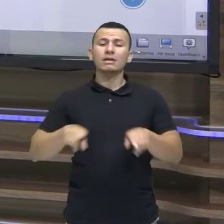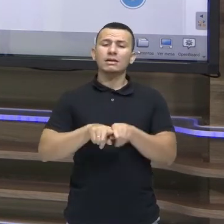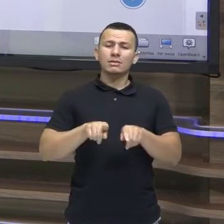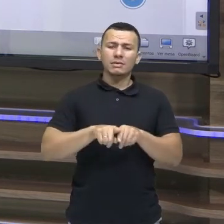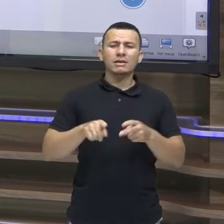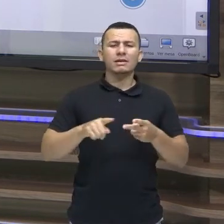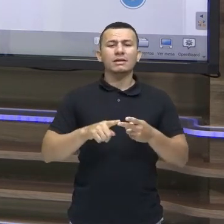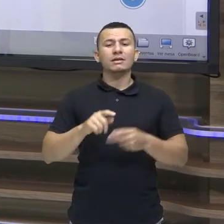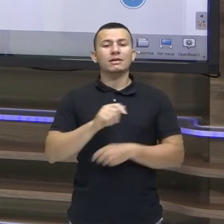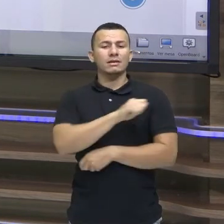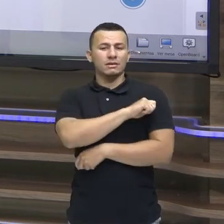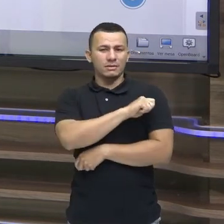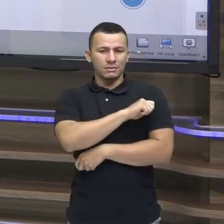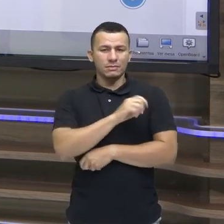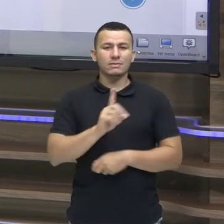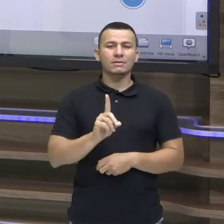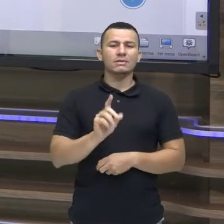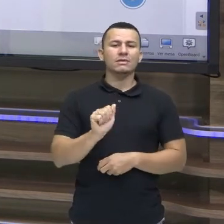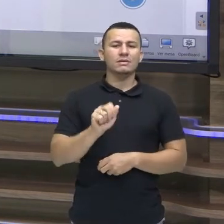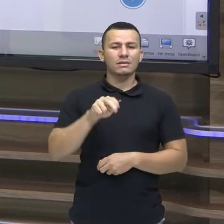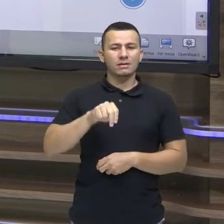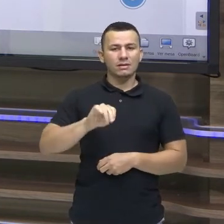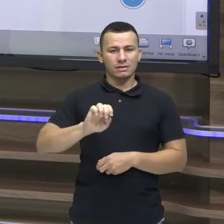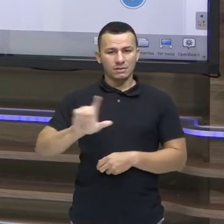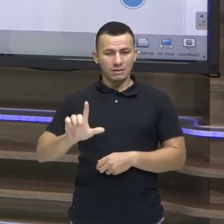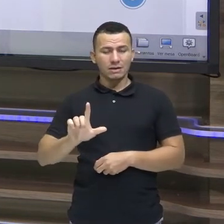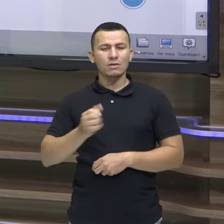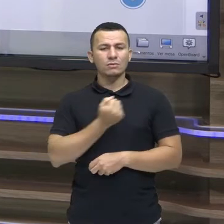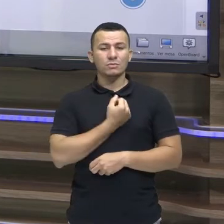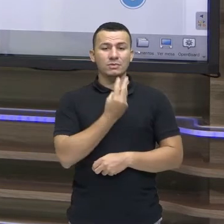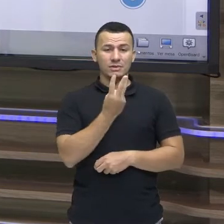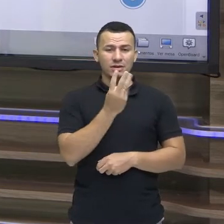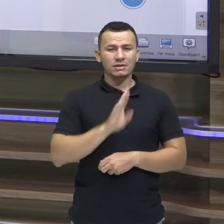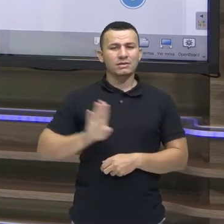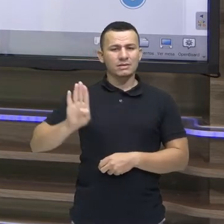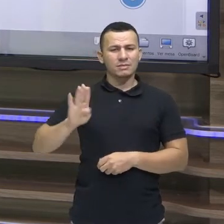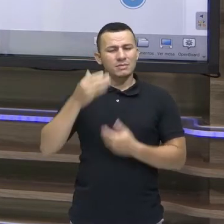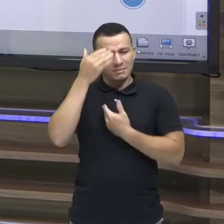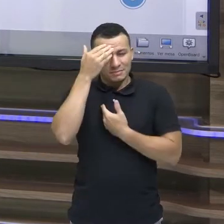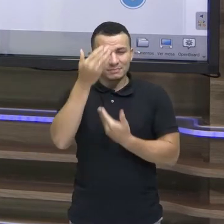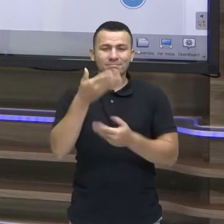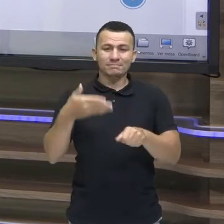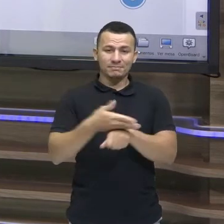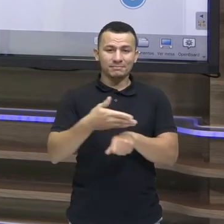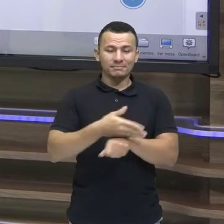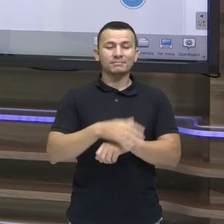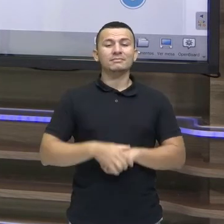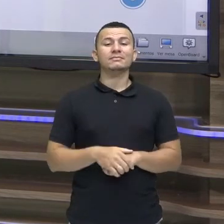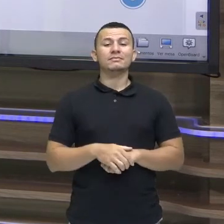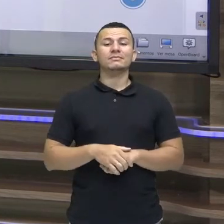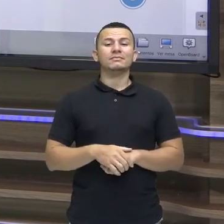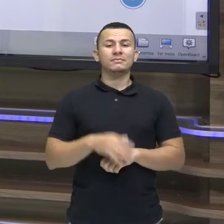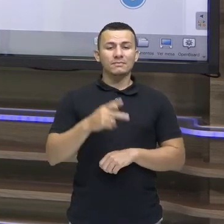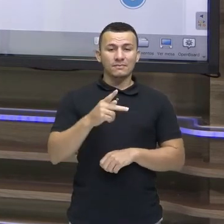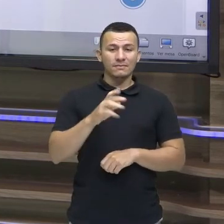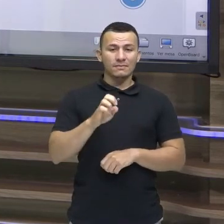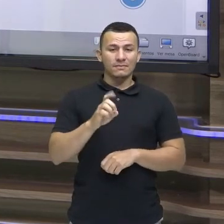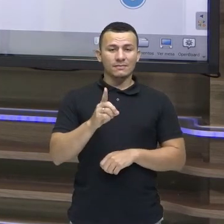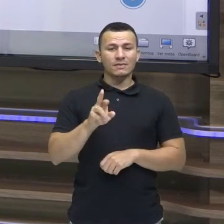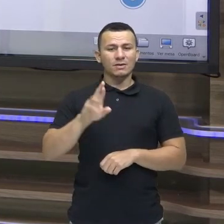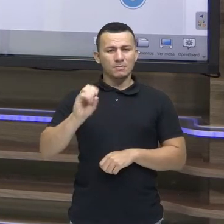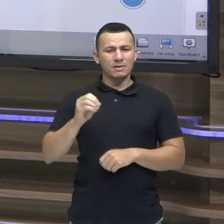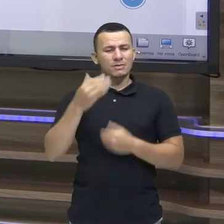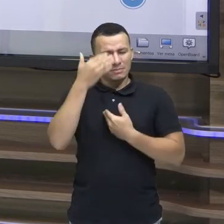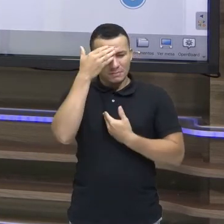Daniel José, dizendo que é a letra B. Obrigada, Daniel, por sua participação. E o Pedro Henrique, obrigada, Pedro Henrique,